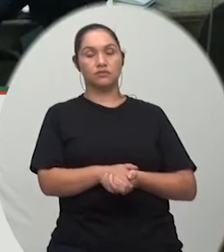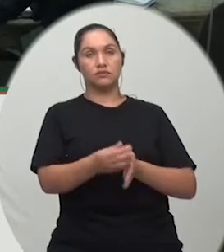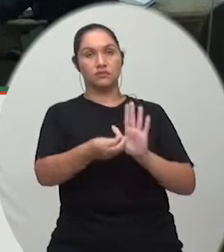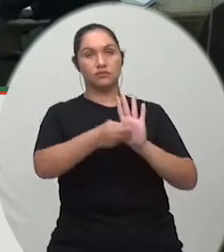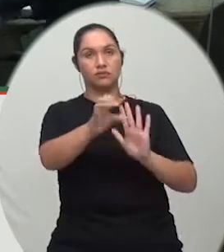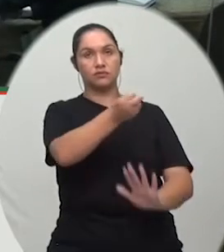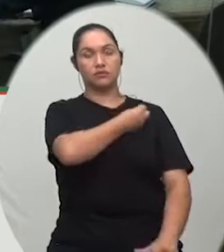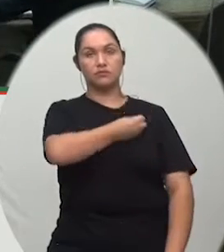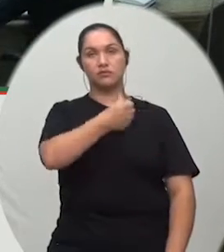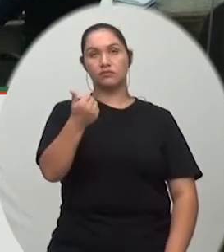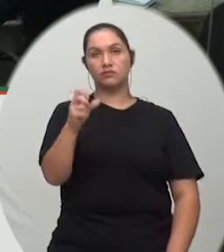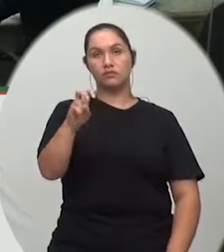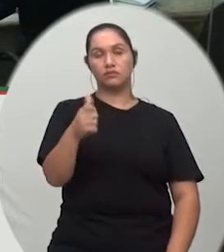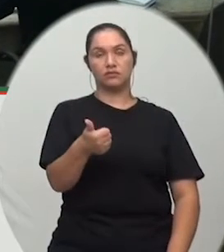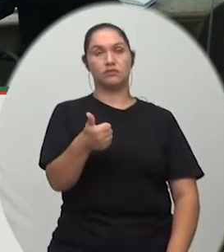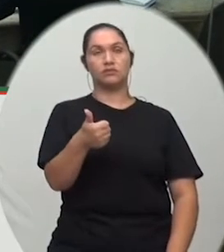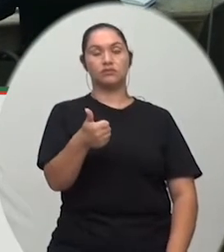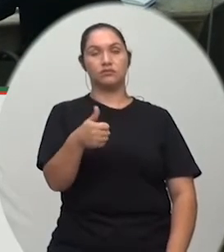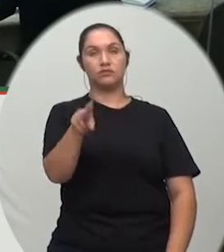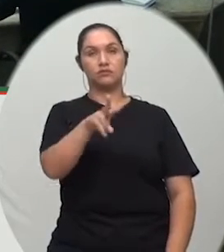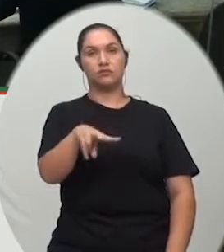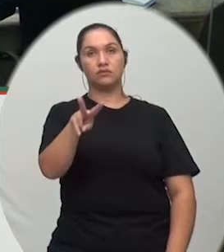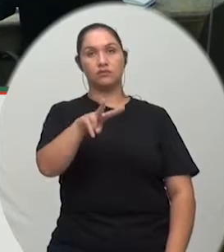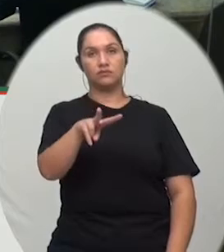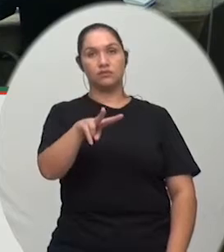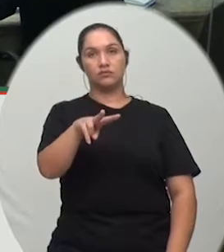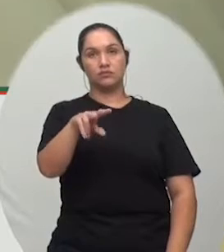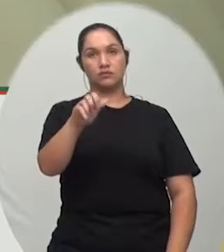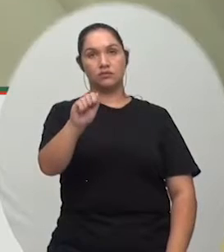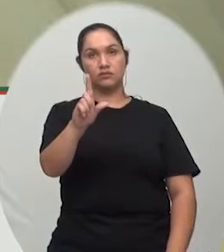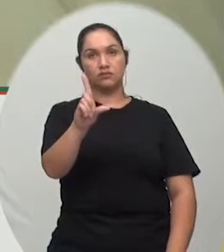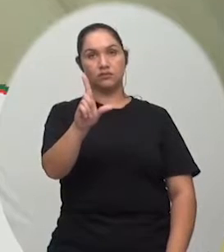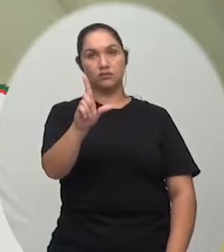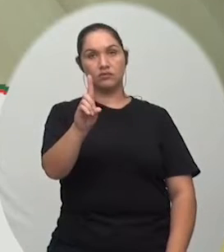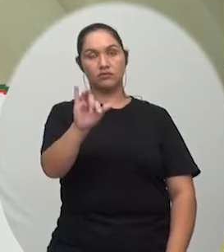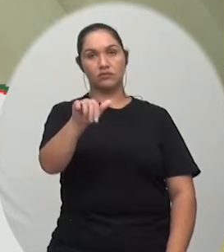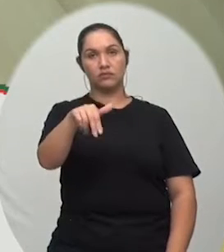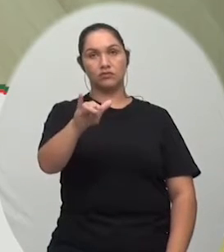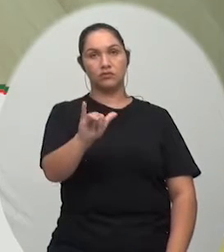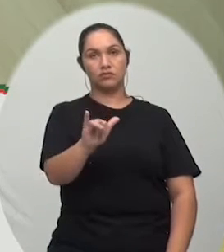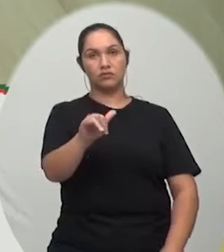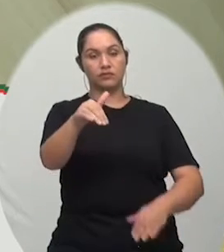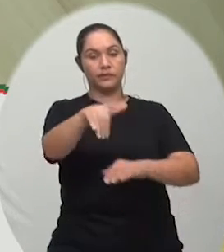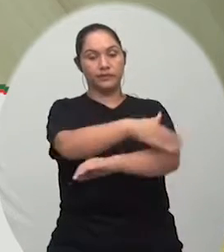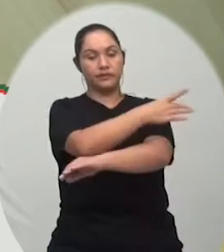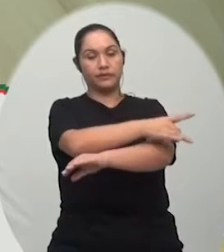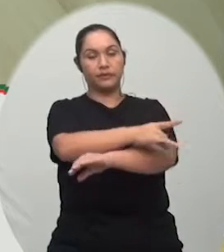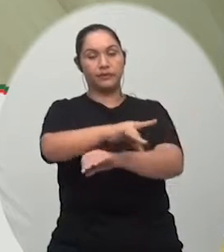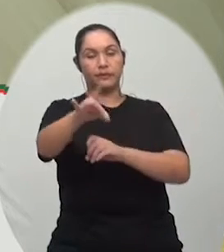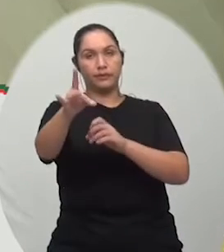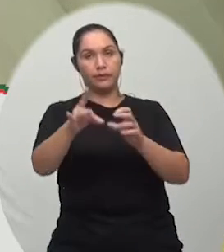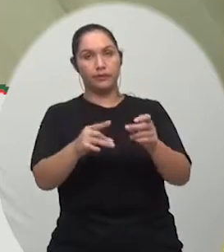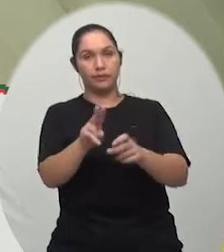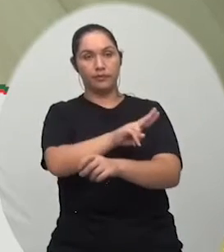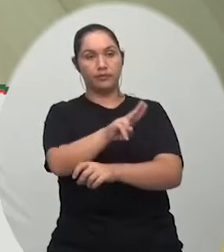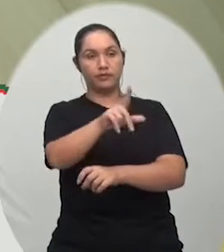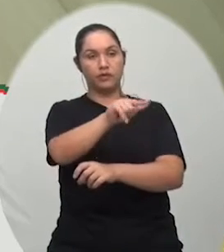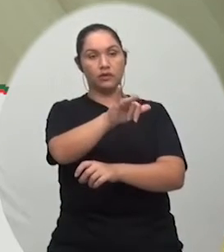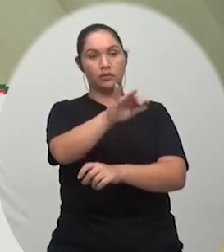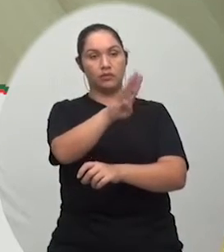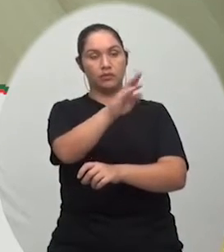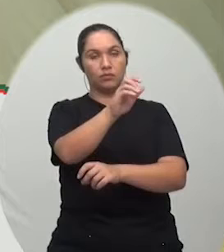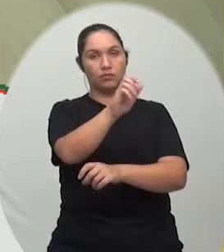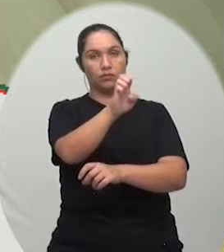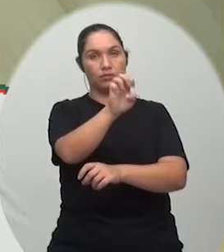Indicação número 151/2019, autoria vereadora Aldinei Potelec, assunto: reparos na pavimentação asfáltica na rua Líbero João